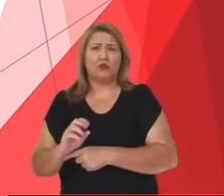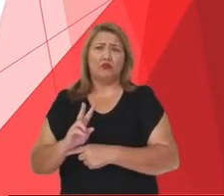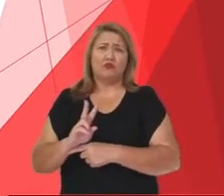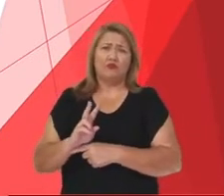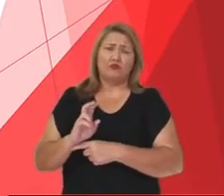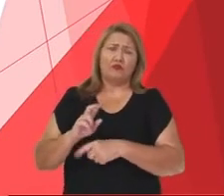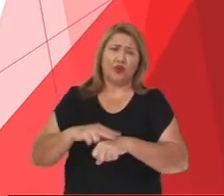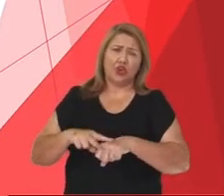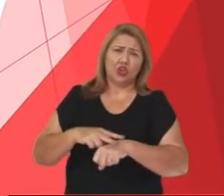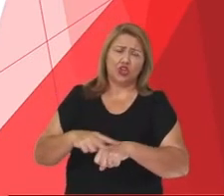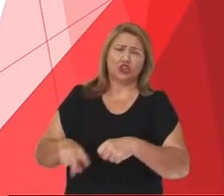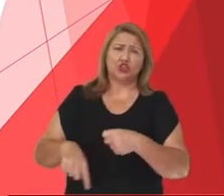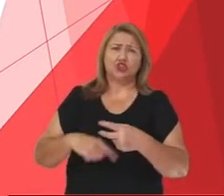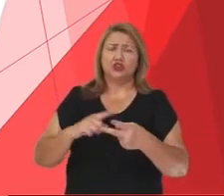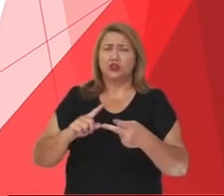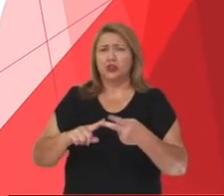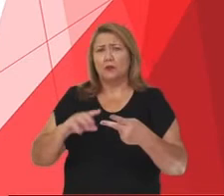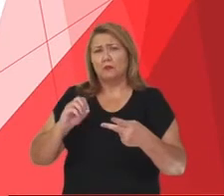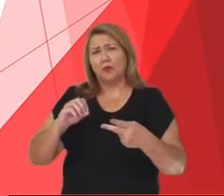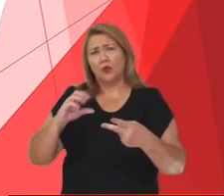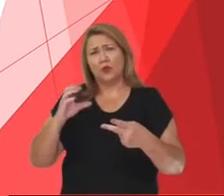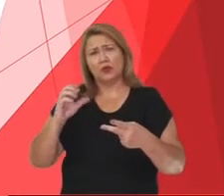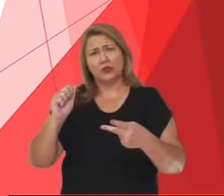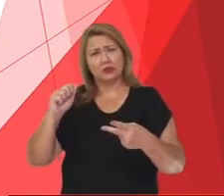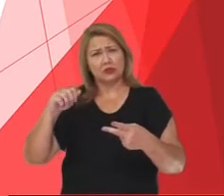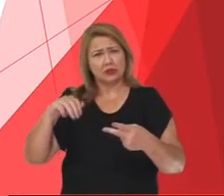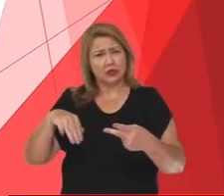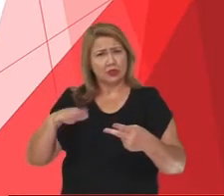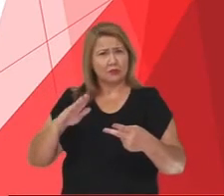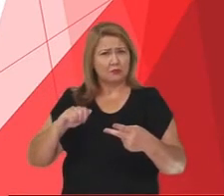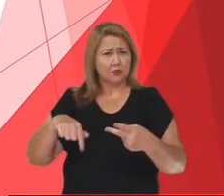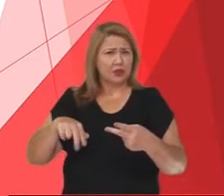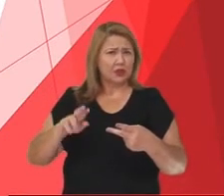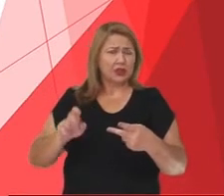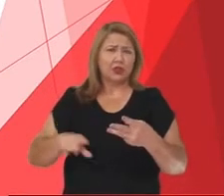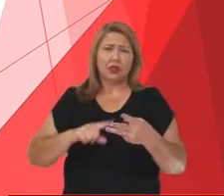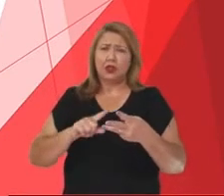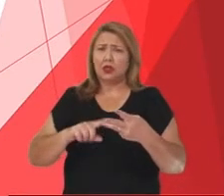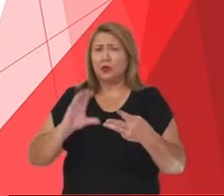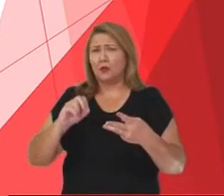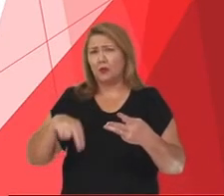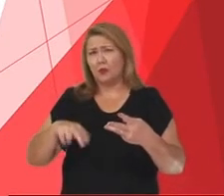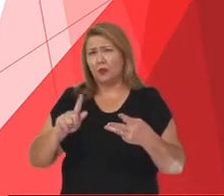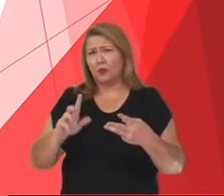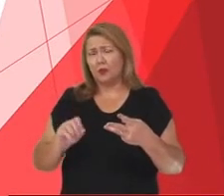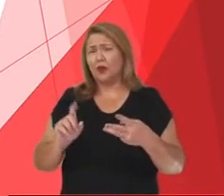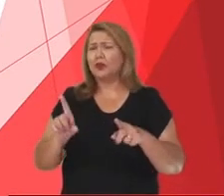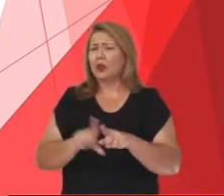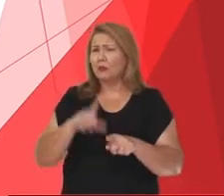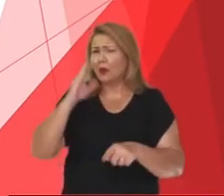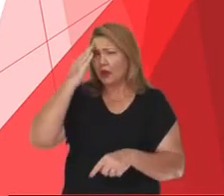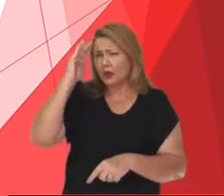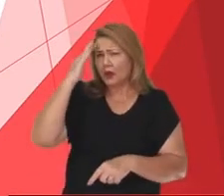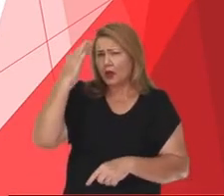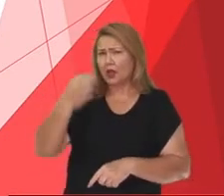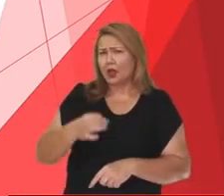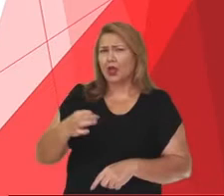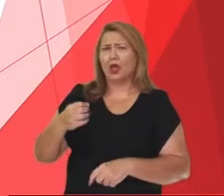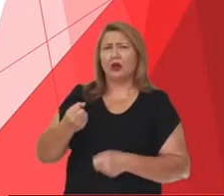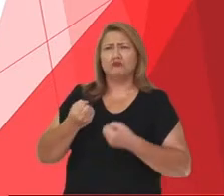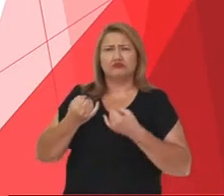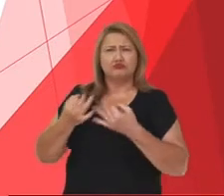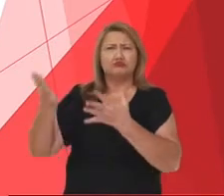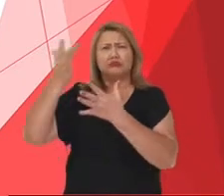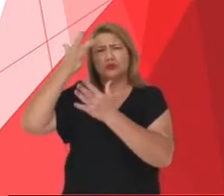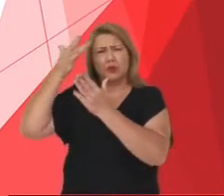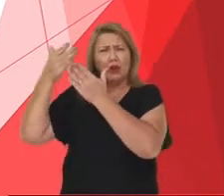região do Congo. Outro ponto muito importante é compreender que, ainda que eles trouxeram várias pessoas do